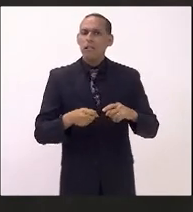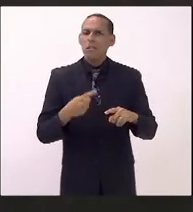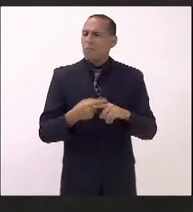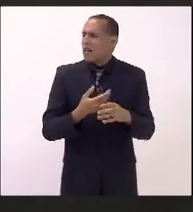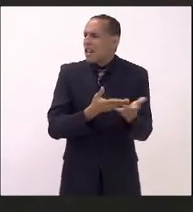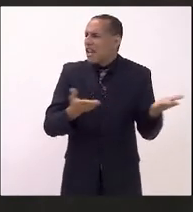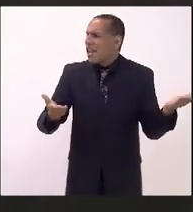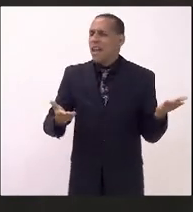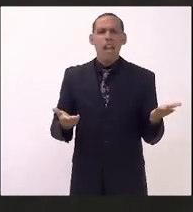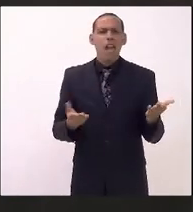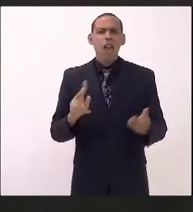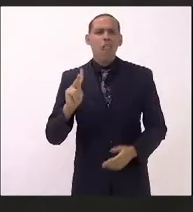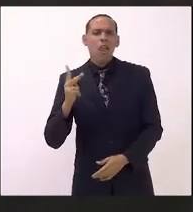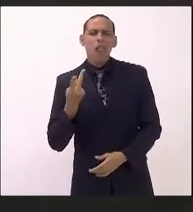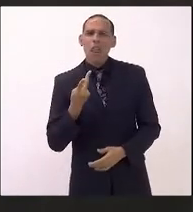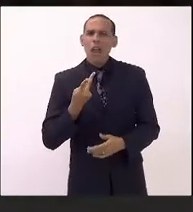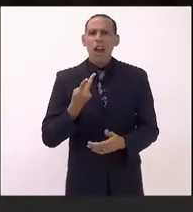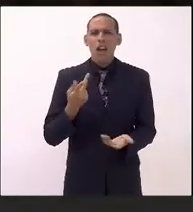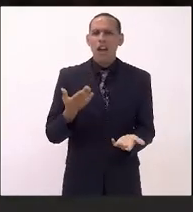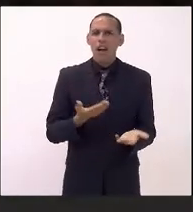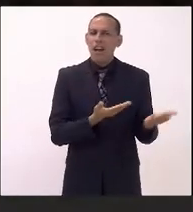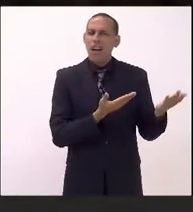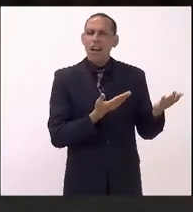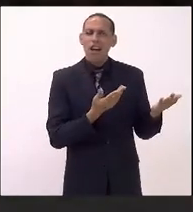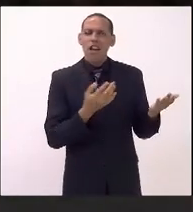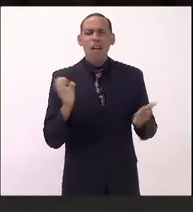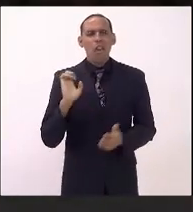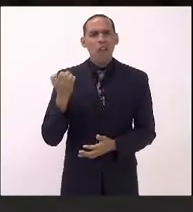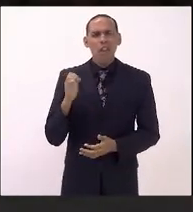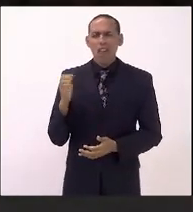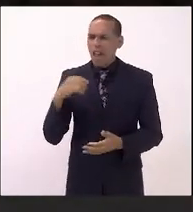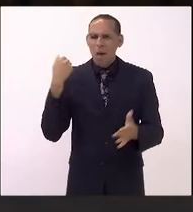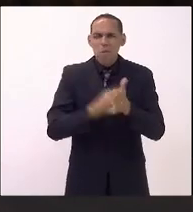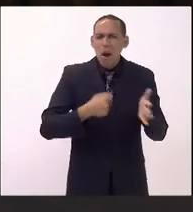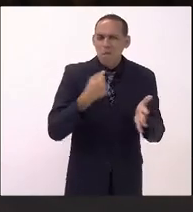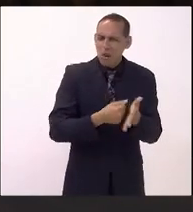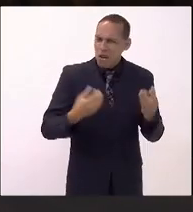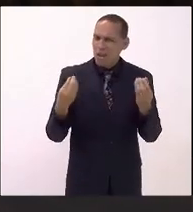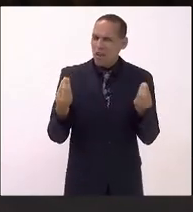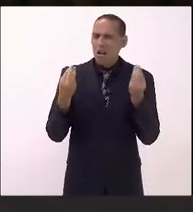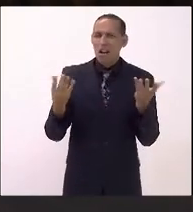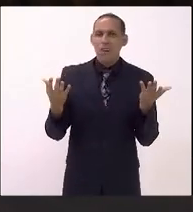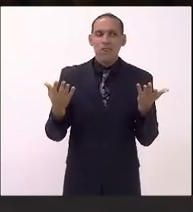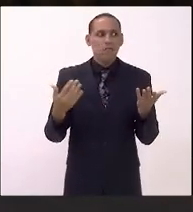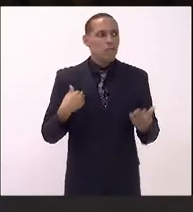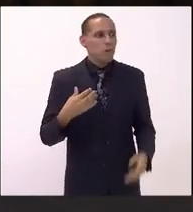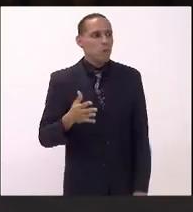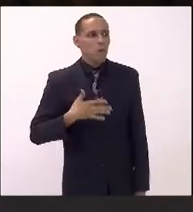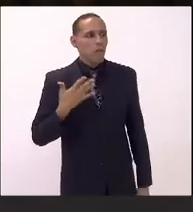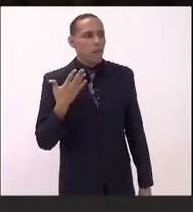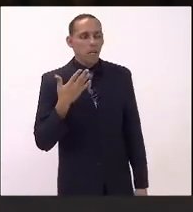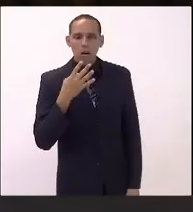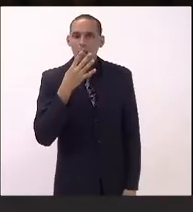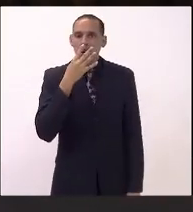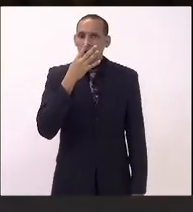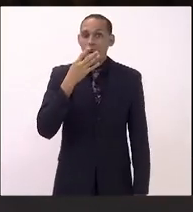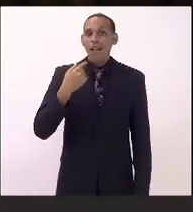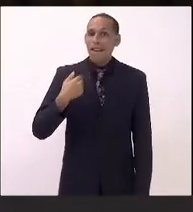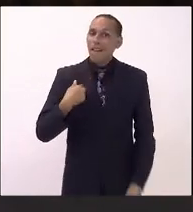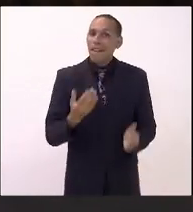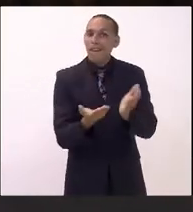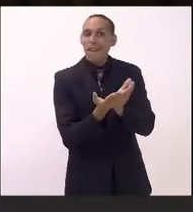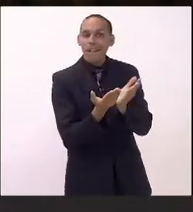são homossexuais, a polícia tem que dar uma coça neles? E eu fiquei surpresa com isso. Eu sou